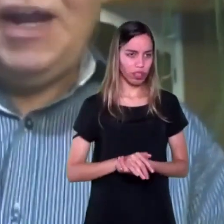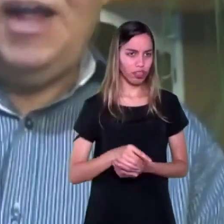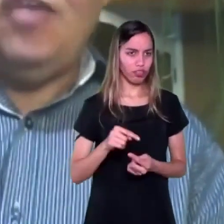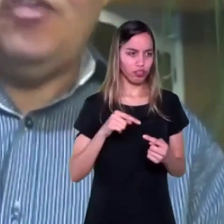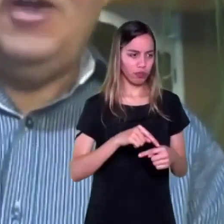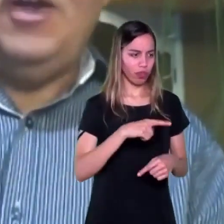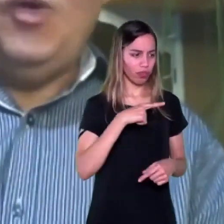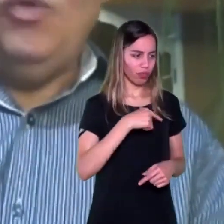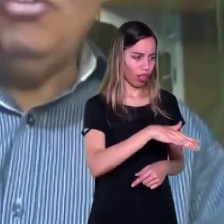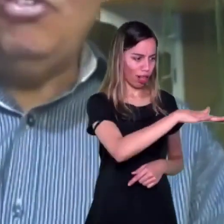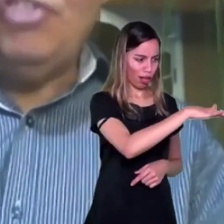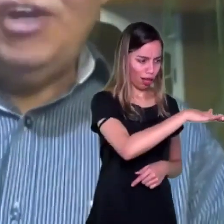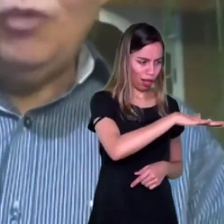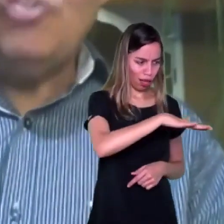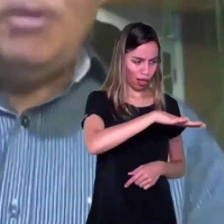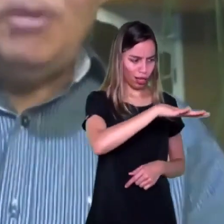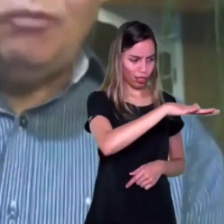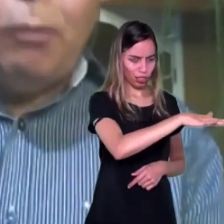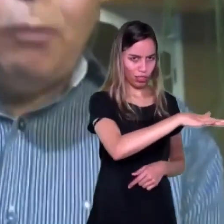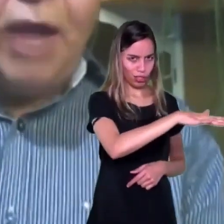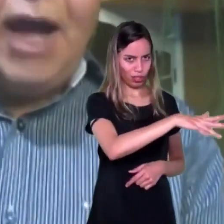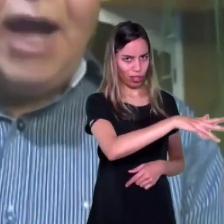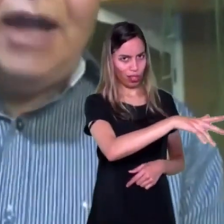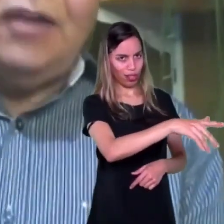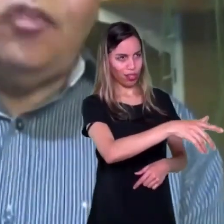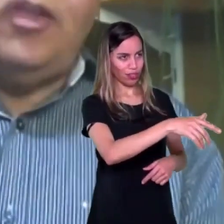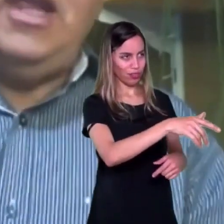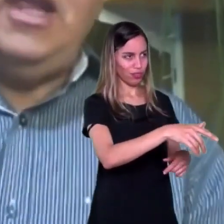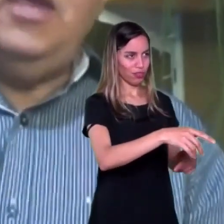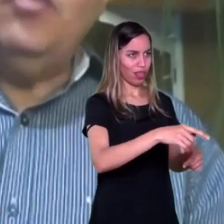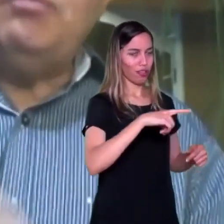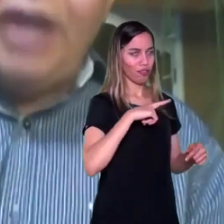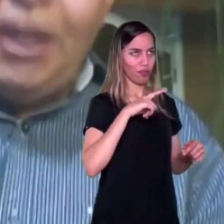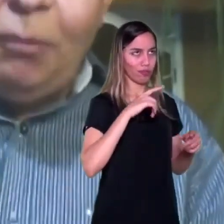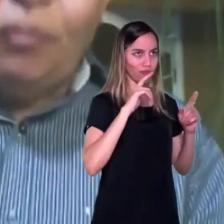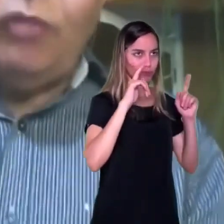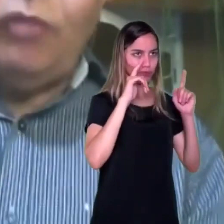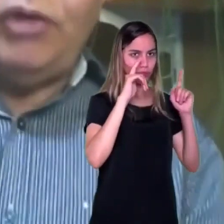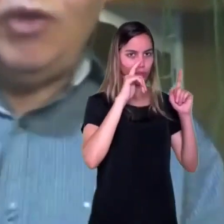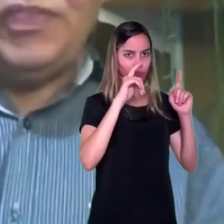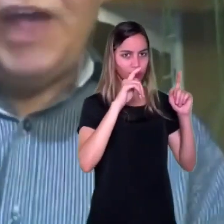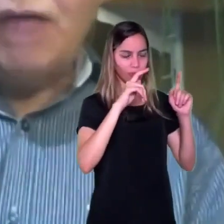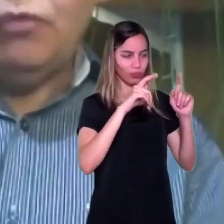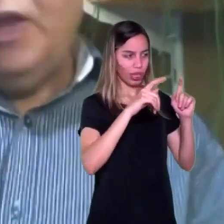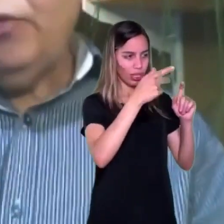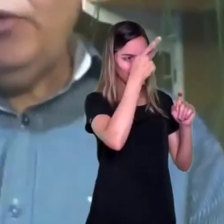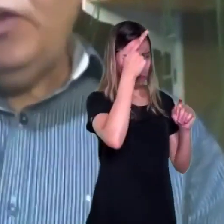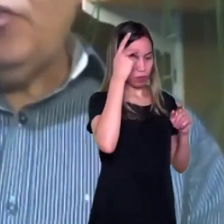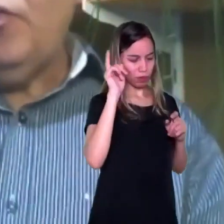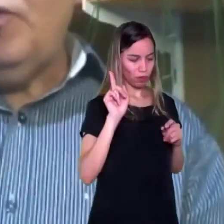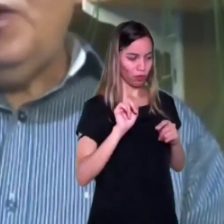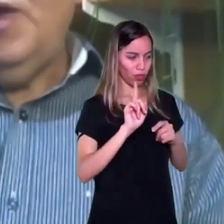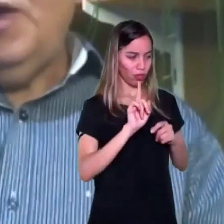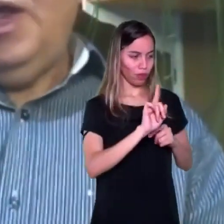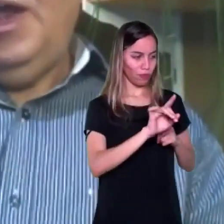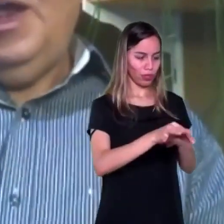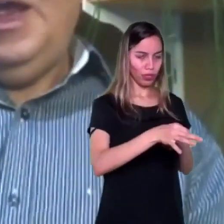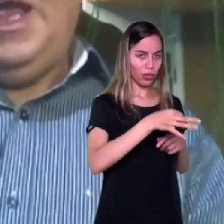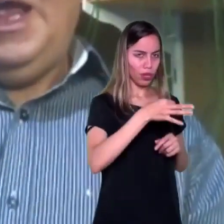da minha casa, onde tinham os tipos populares e os boêmios que frequentavam, tudo